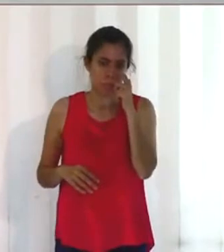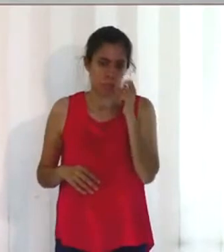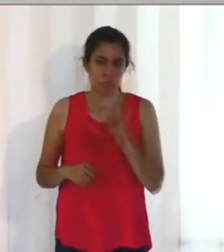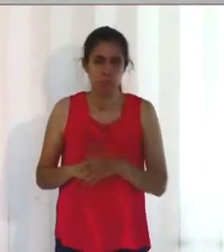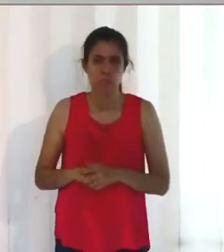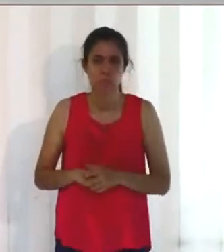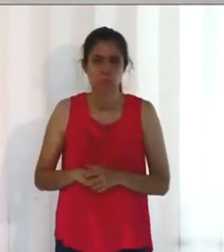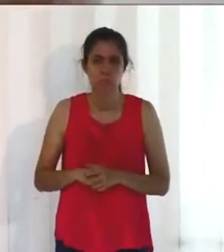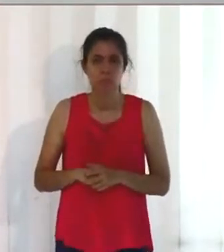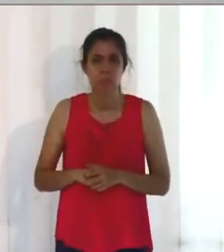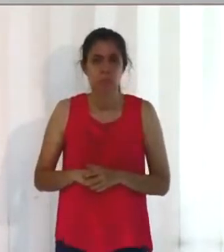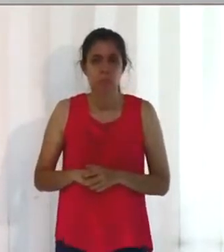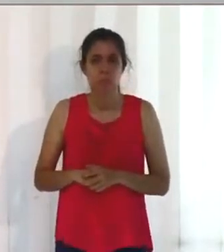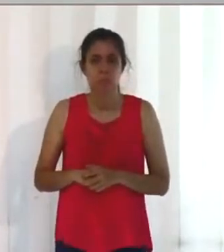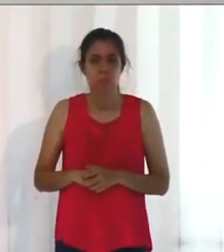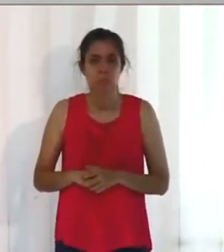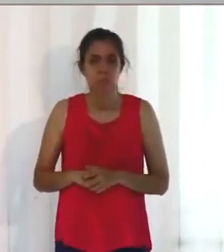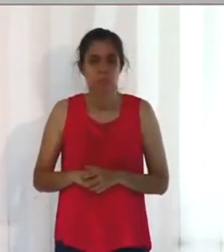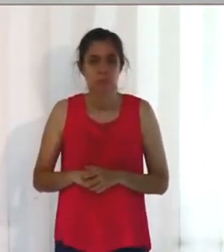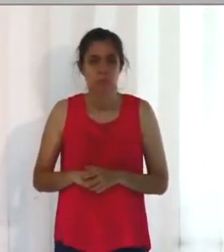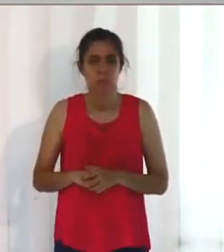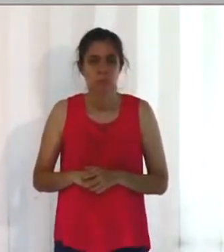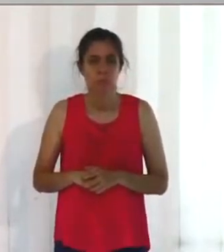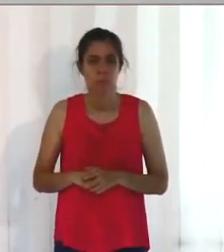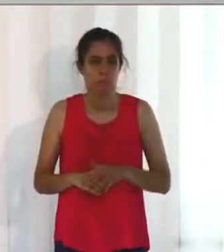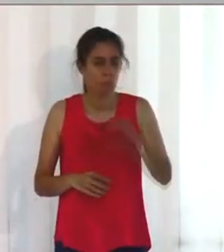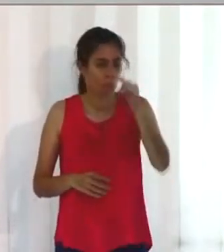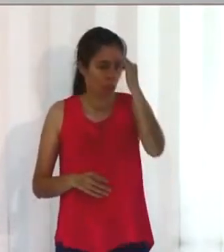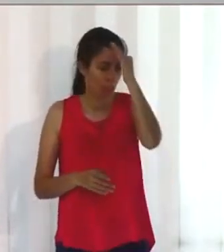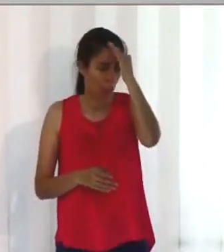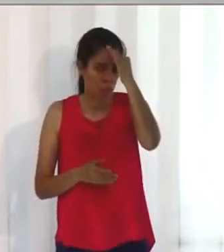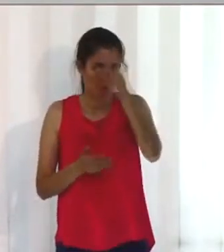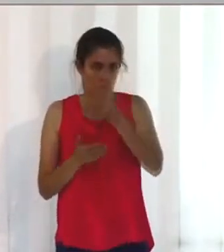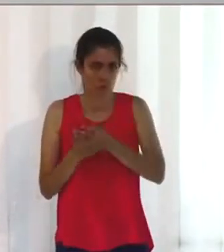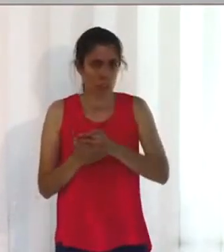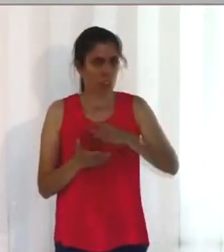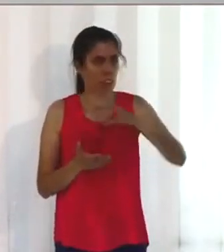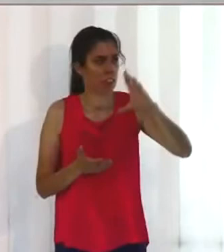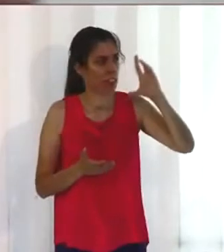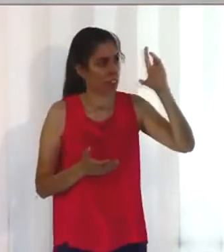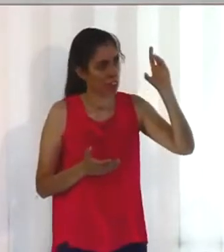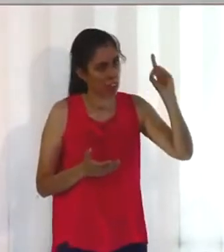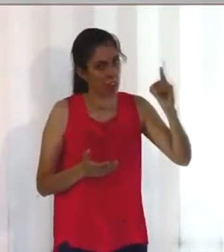Contra todas essas coisas, a fé que agrada a Deus.